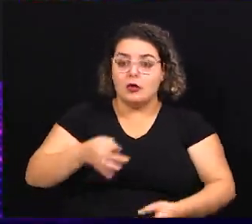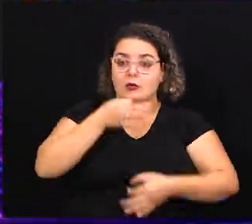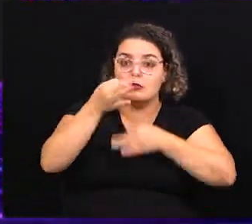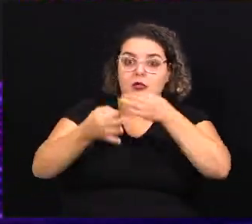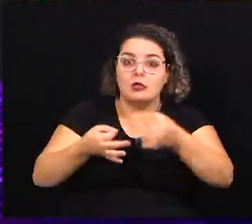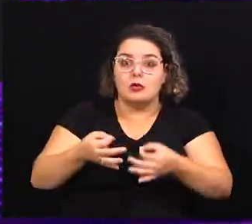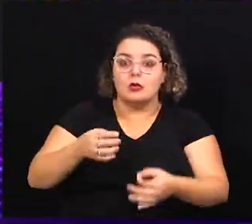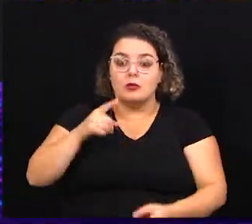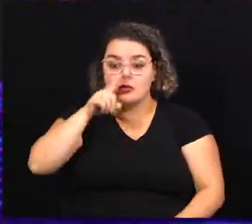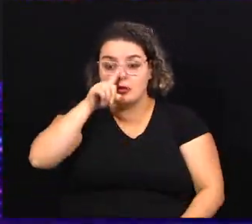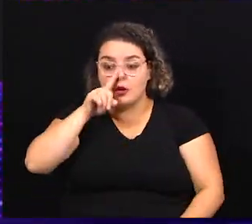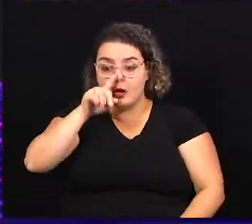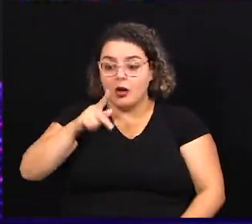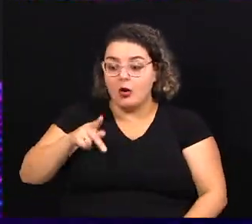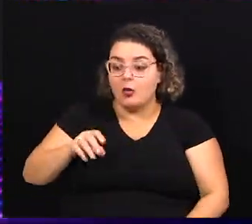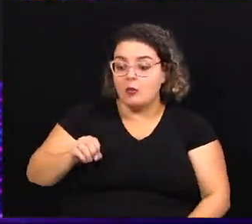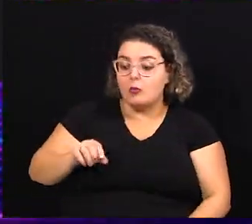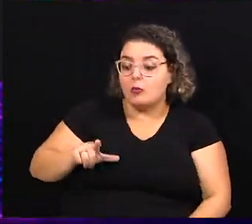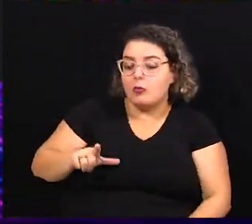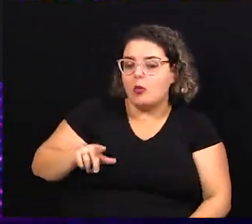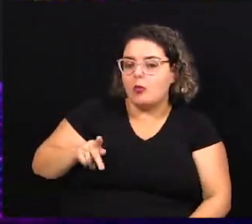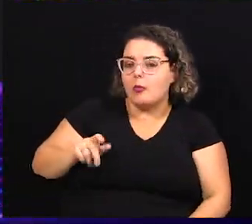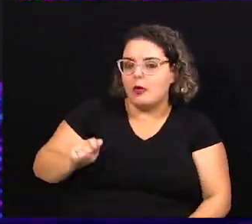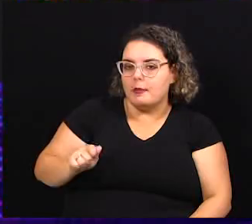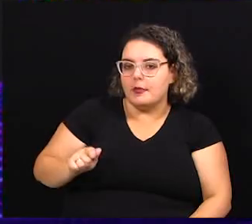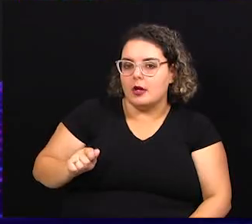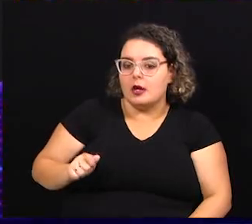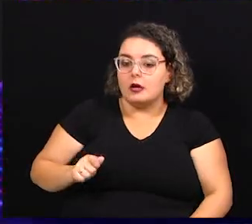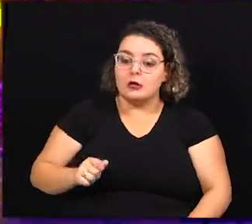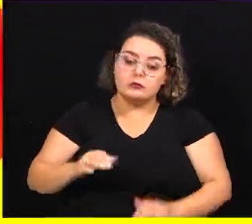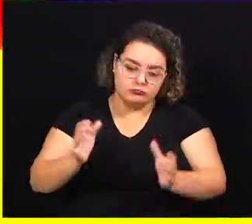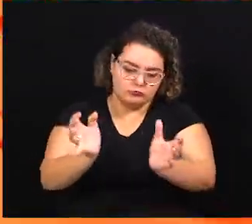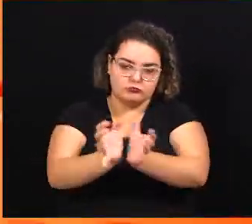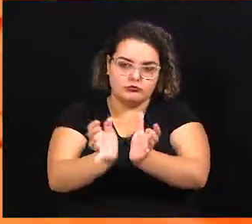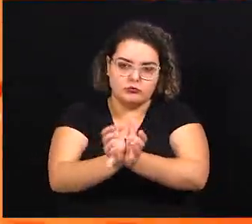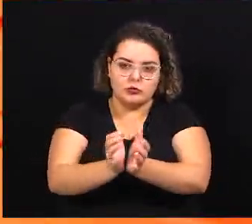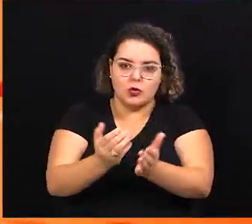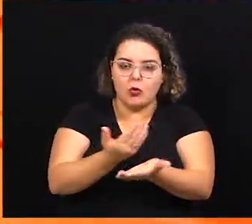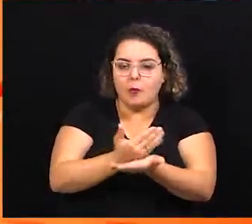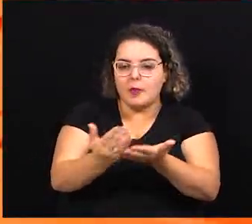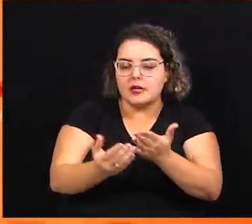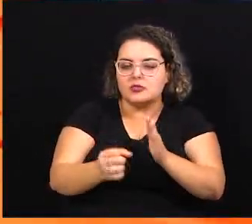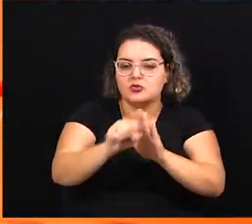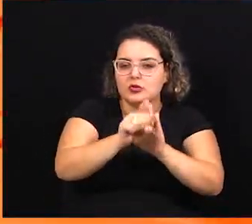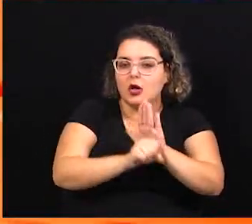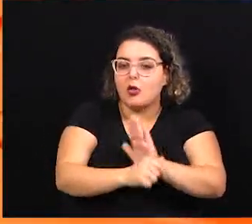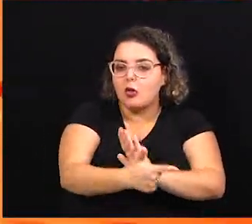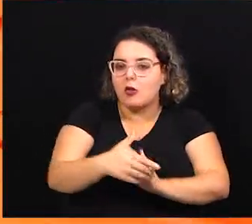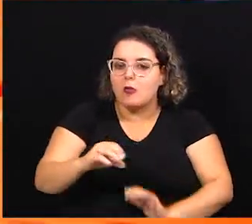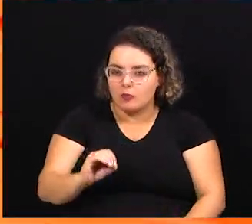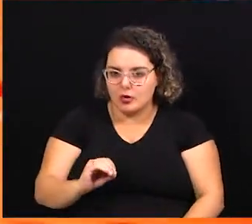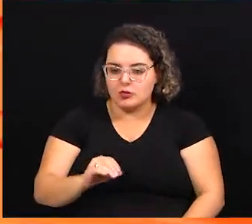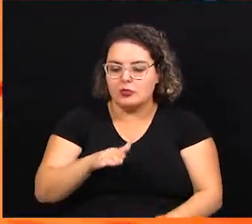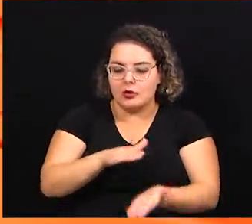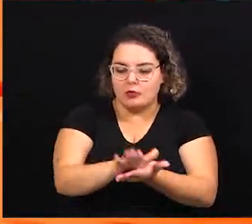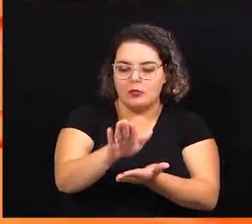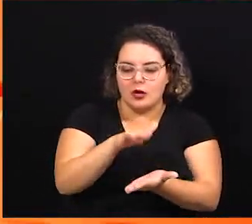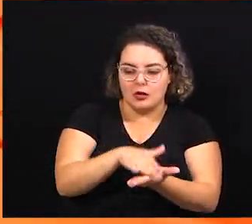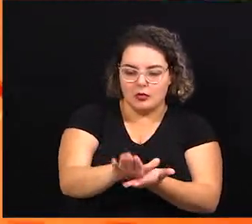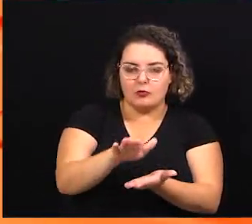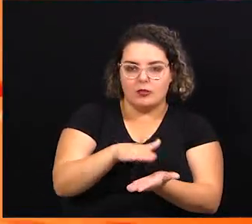como ficção de polpa, Pulp Fiction, né? Que é um gênero do começo do século XX, ele era